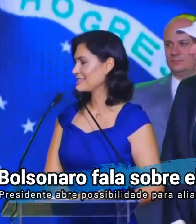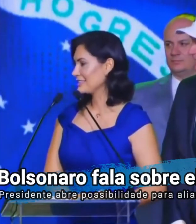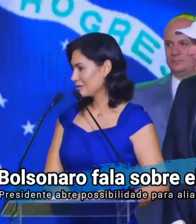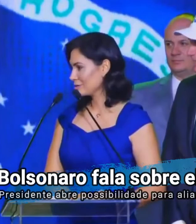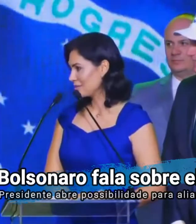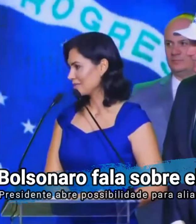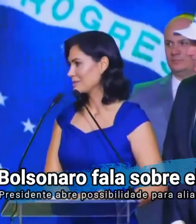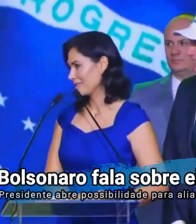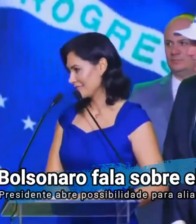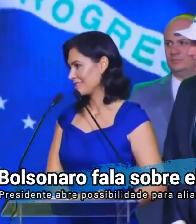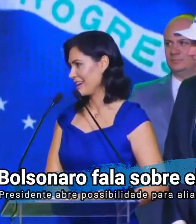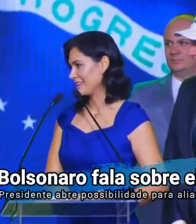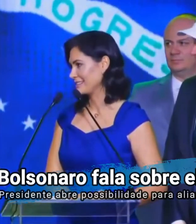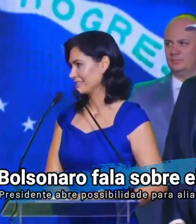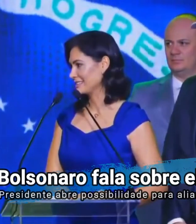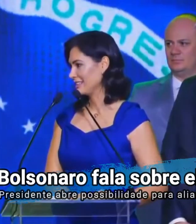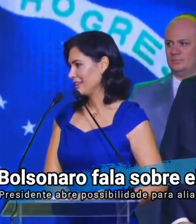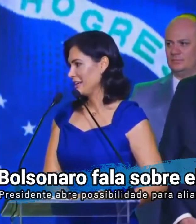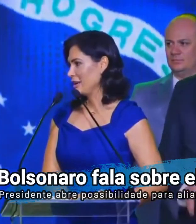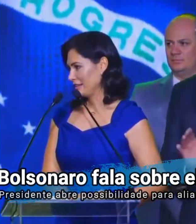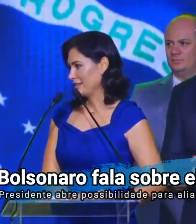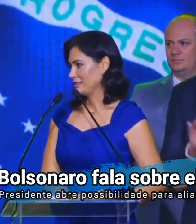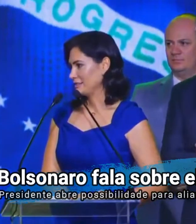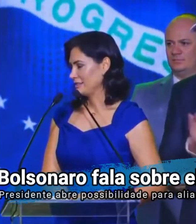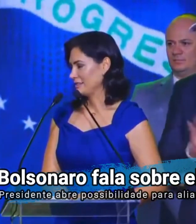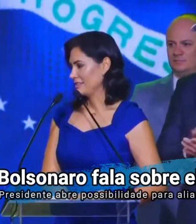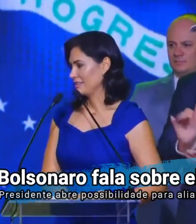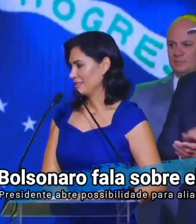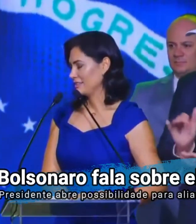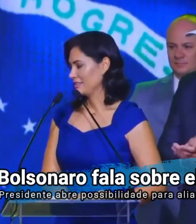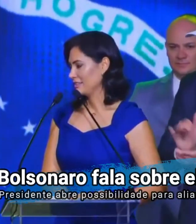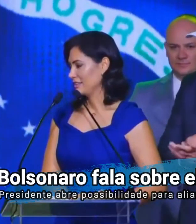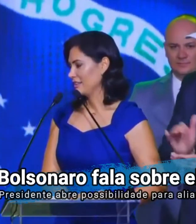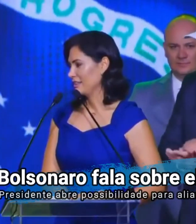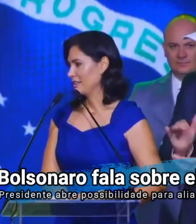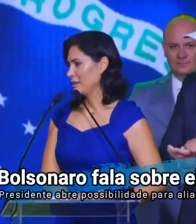deficiência, síndromes e doenças raras. Tá?